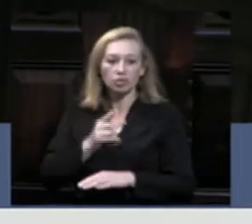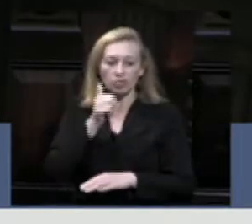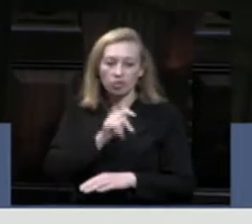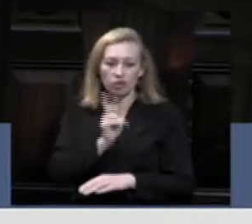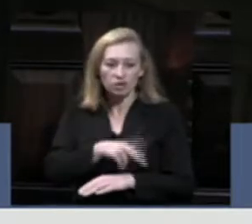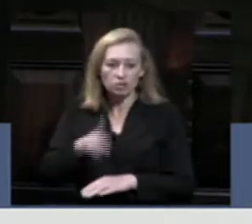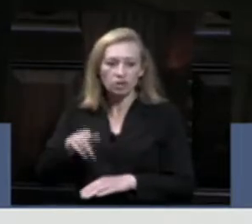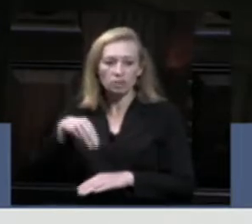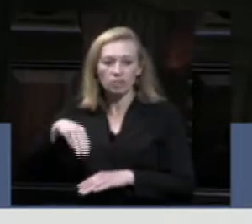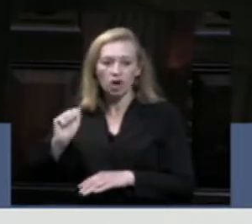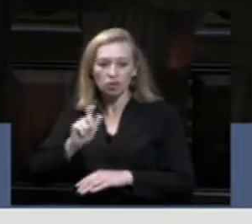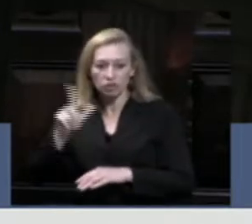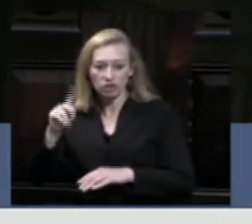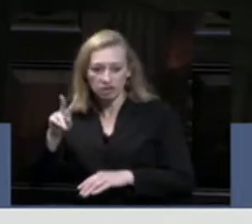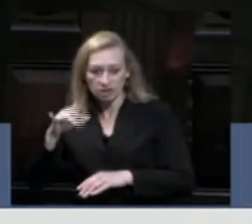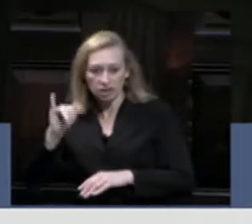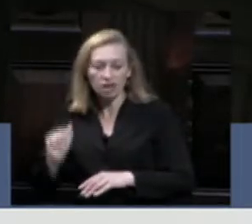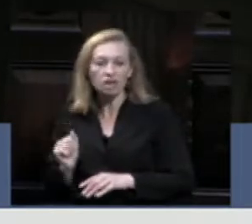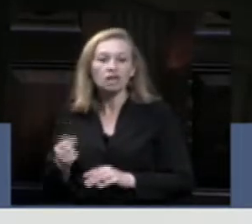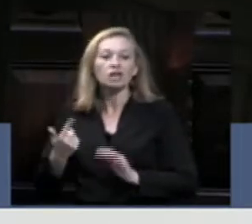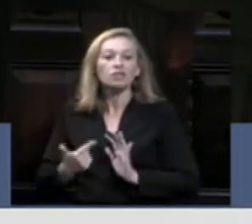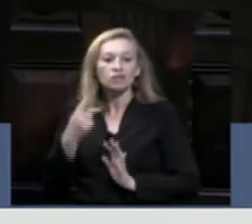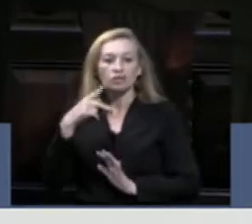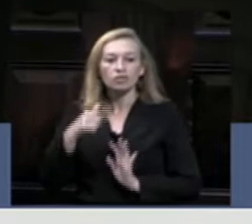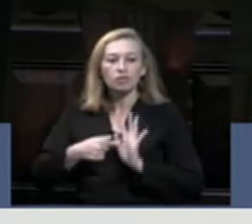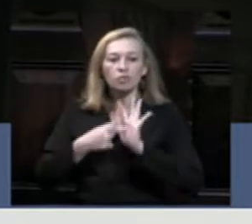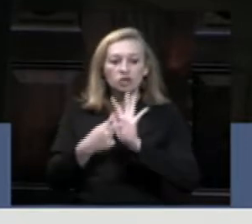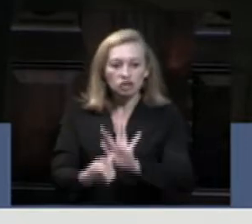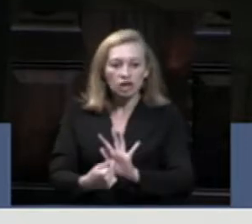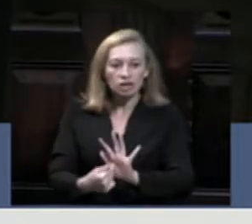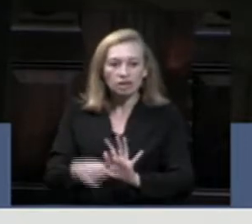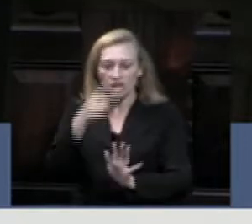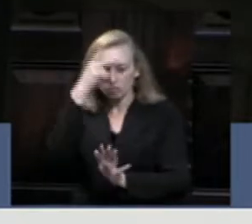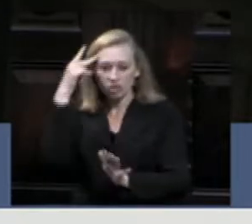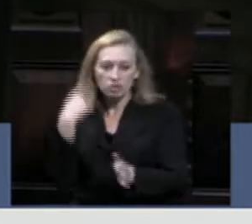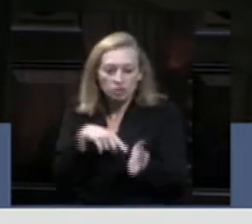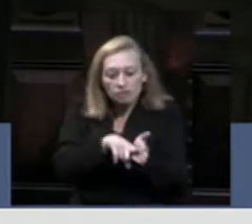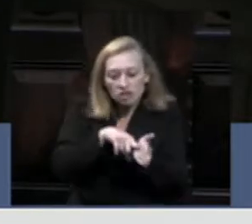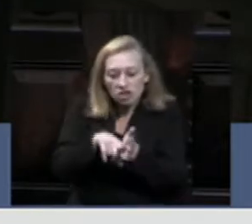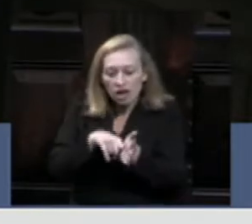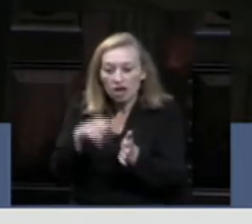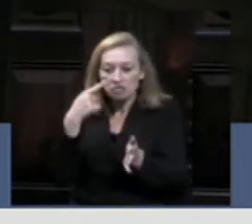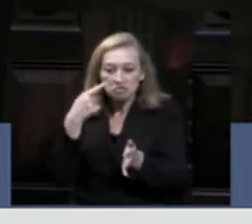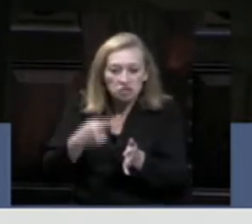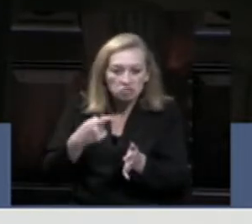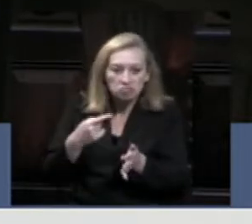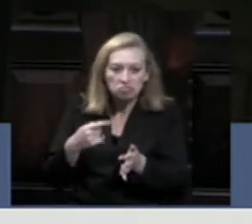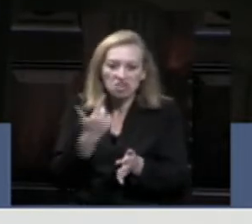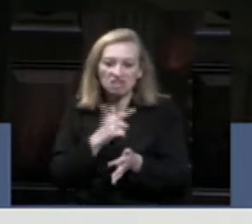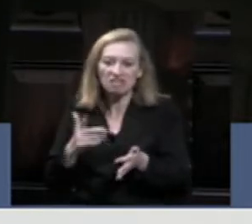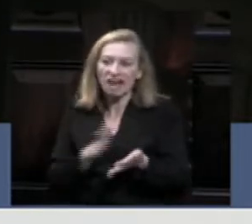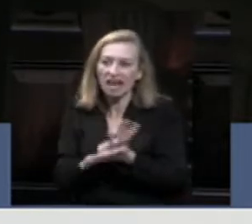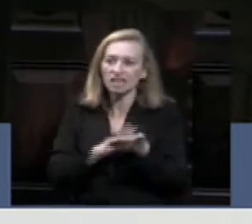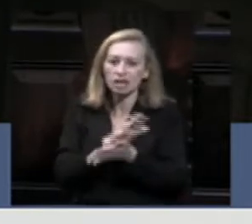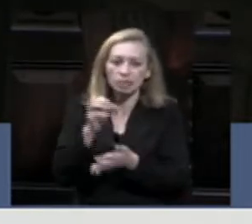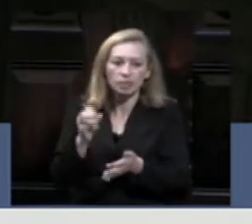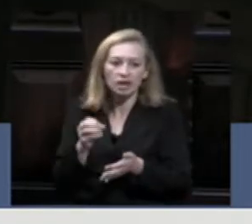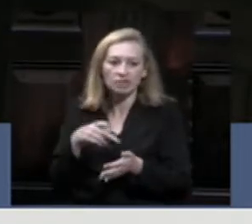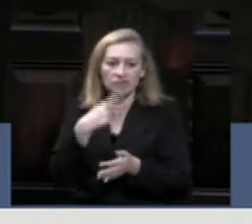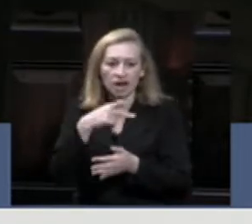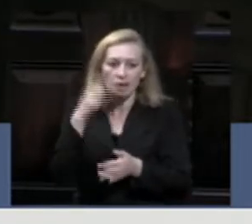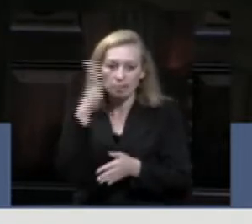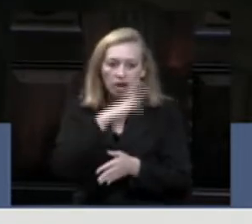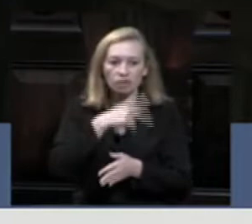os agentes, os investigadores desse processo concluíram que não havia nada que pesasse contra a professora Malvina e